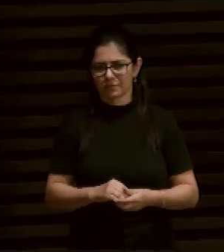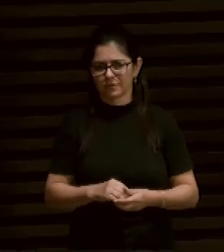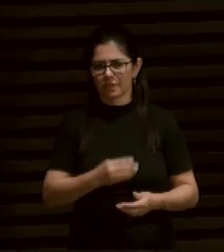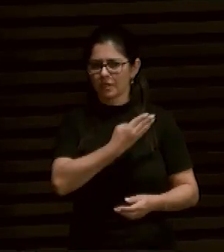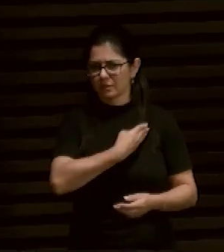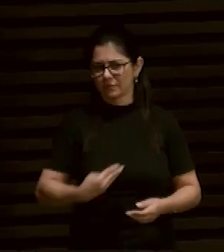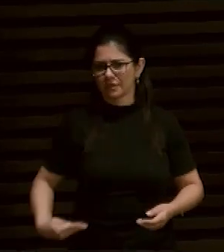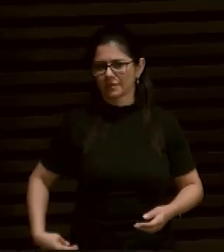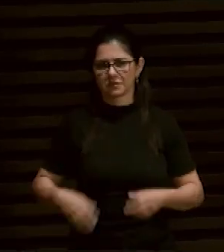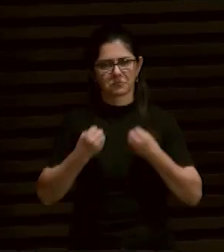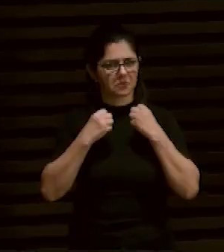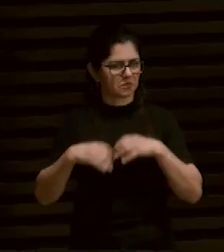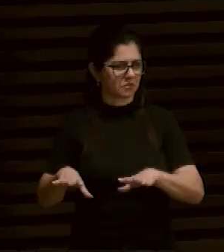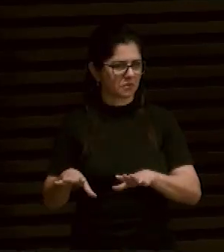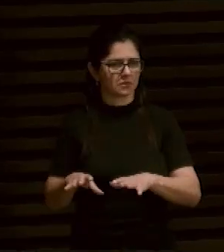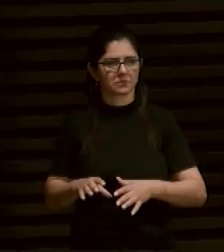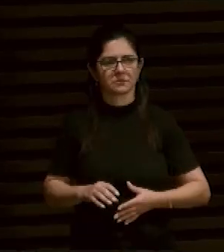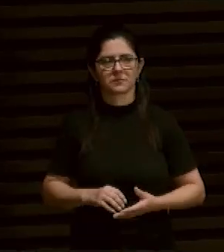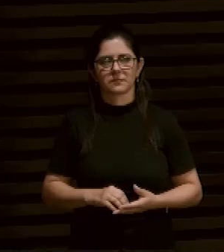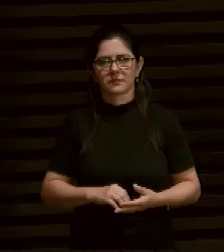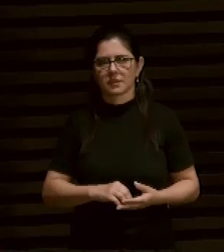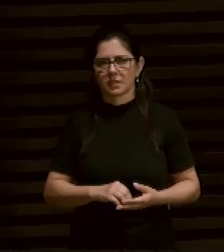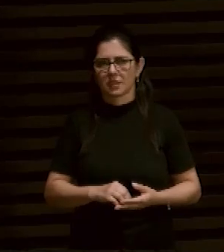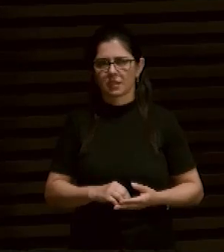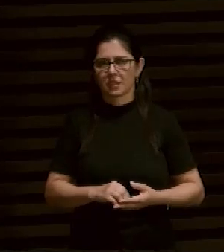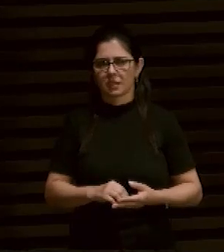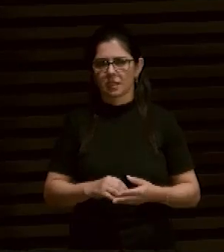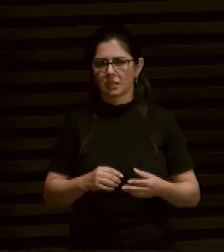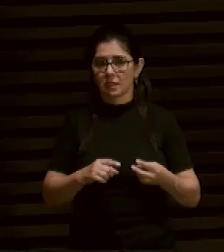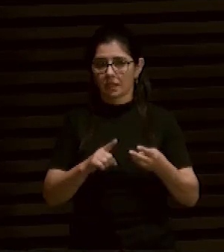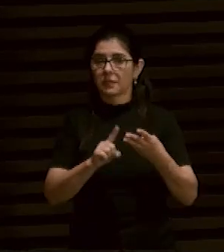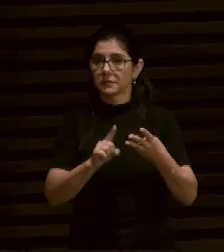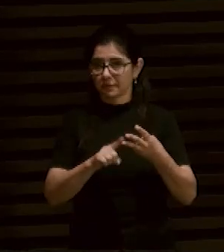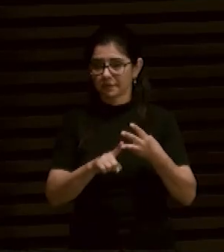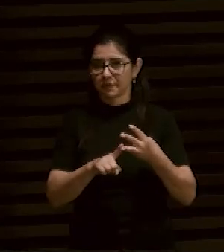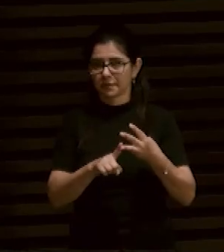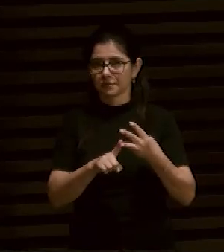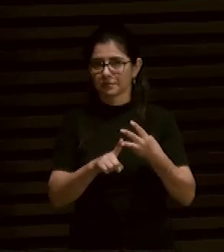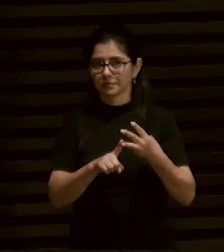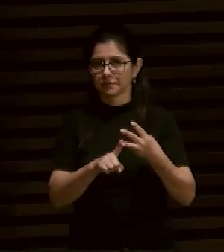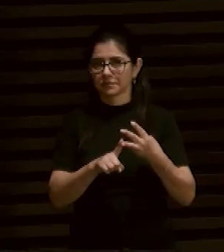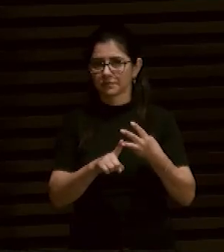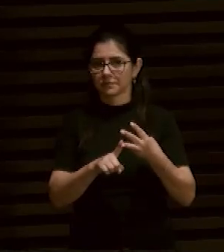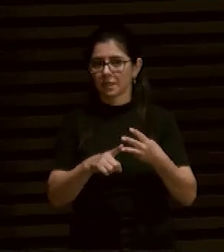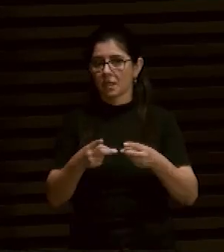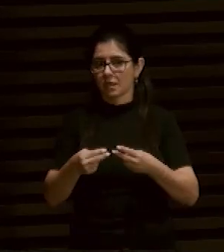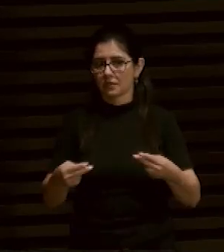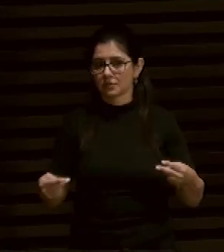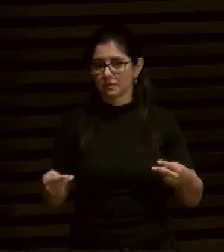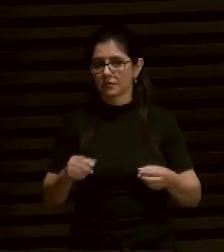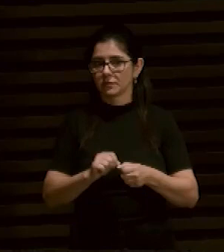queria, mas ele acaba concordando com isso. E teve uma última tarefa que Savonarola passou para Lorenzo, que foi: você